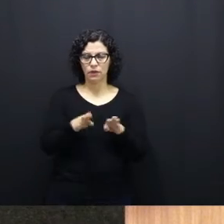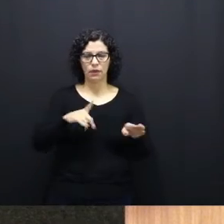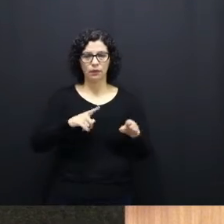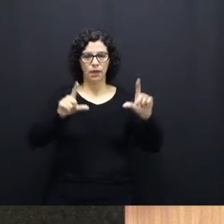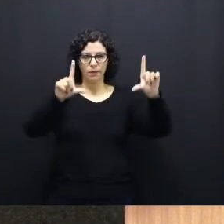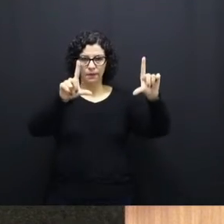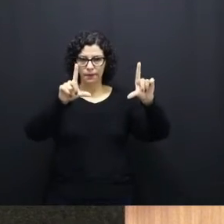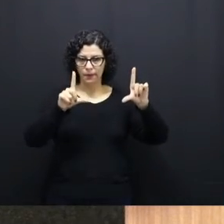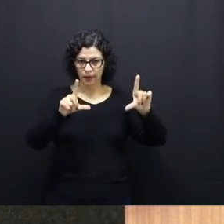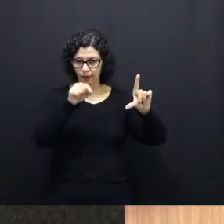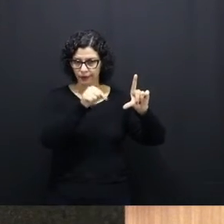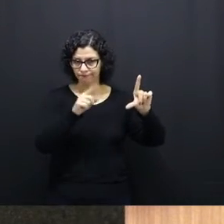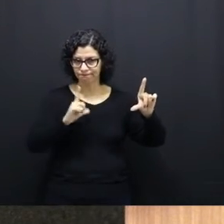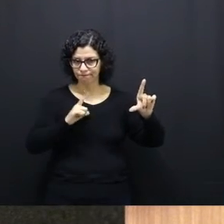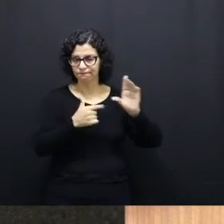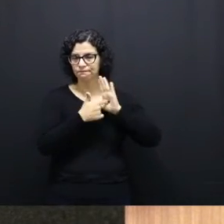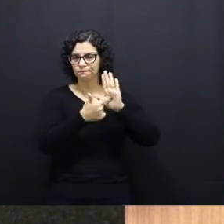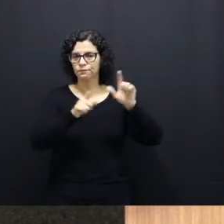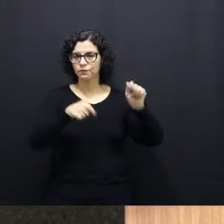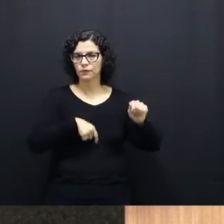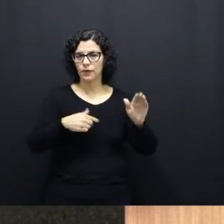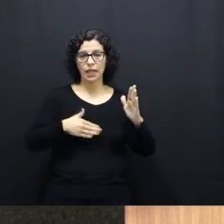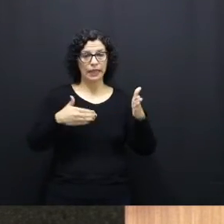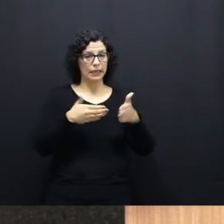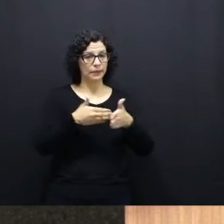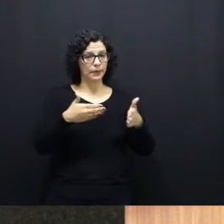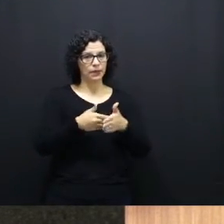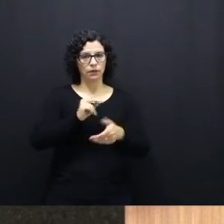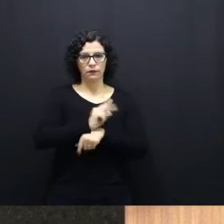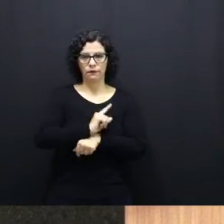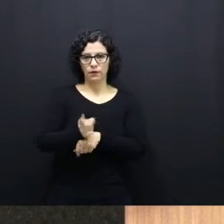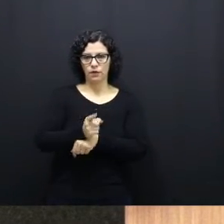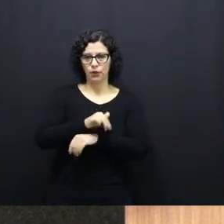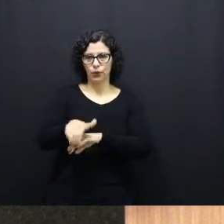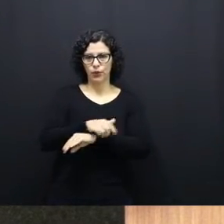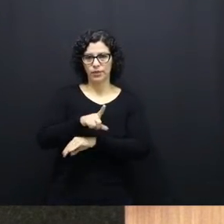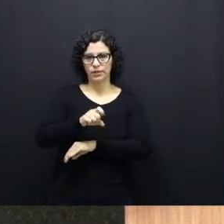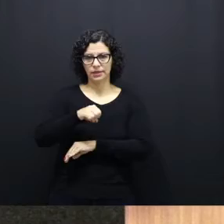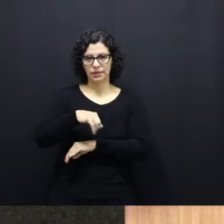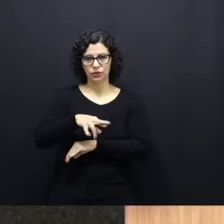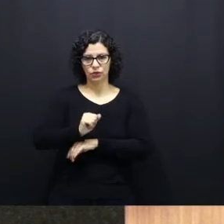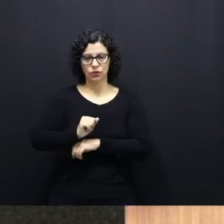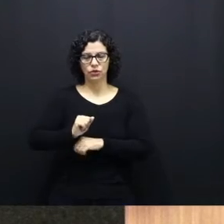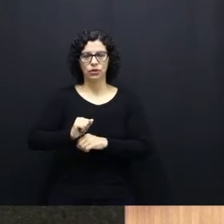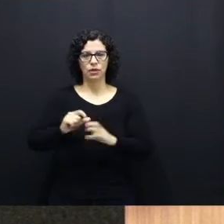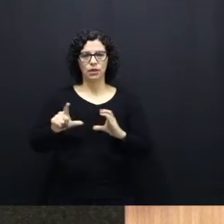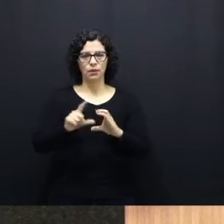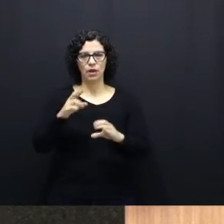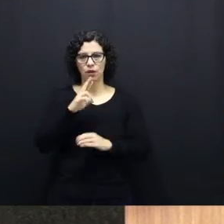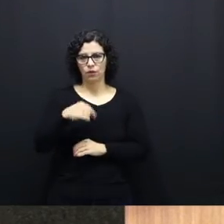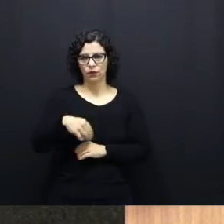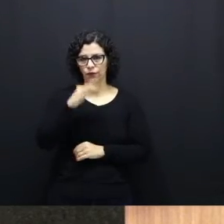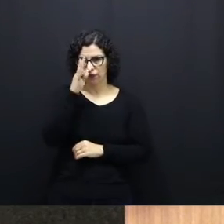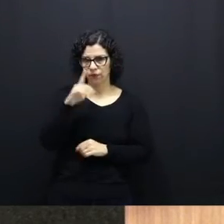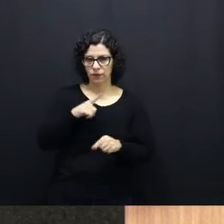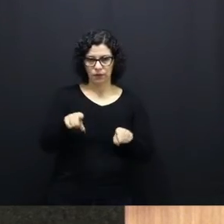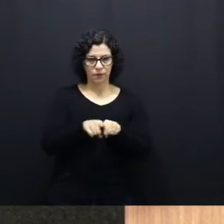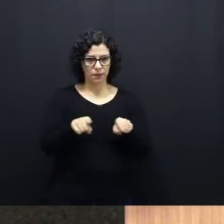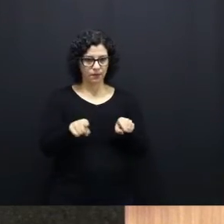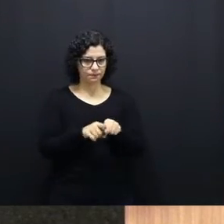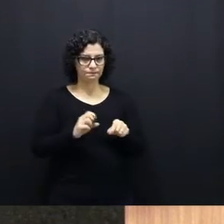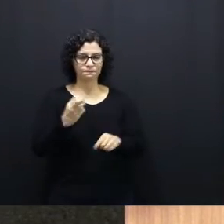de placa indicativa de limite de velocidade na Rua Antonio Singer bairro Campo Largo da Roseira indicação